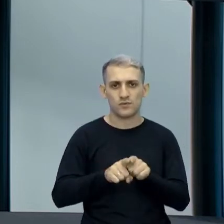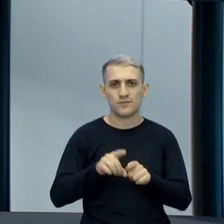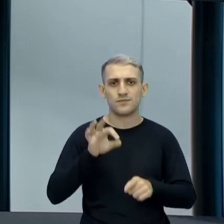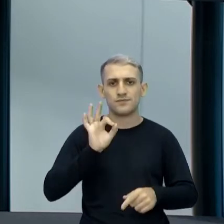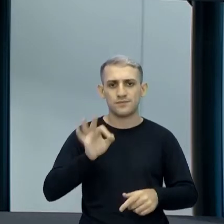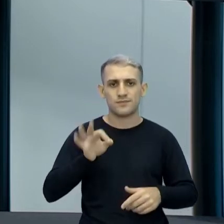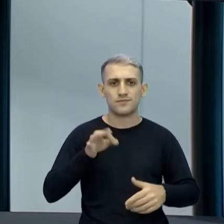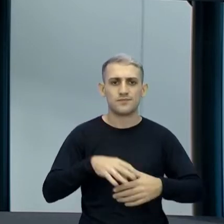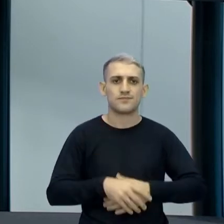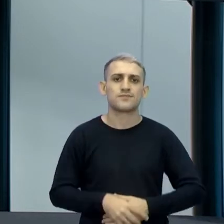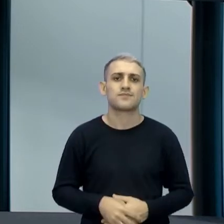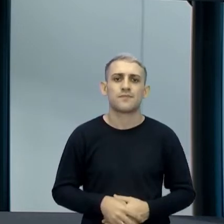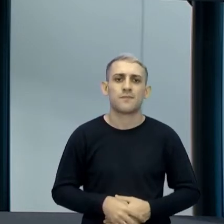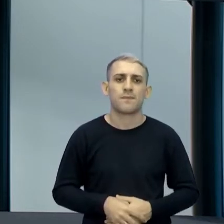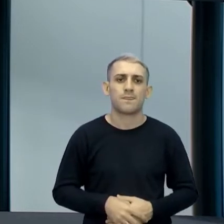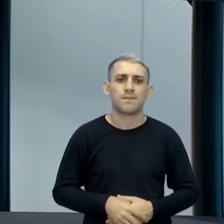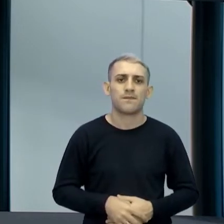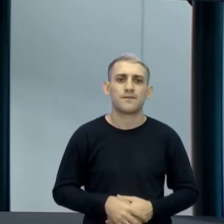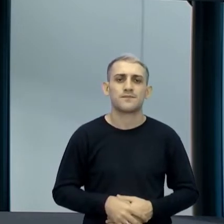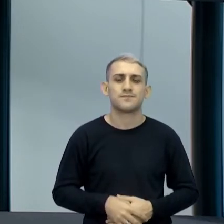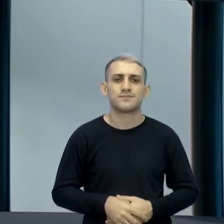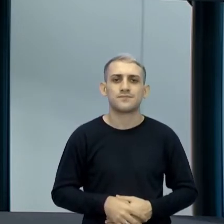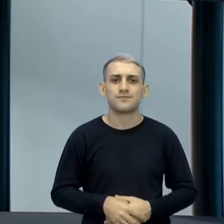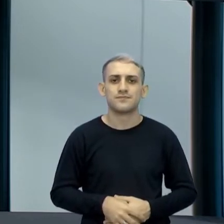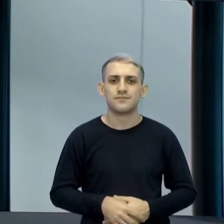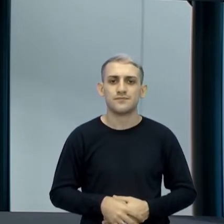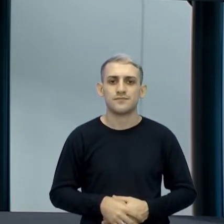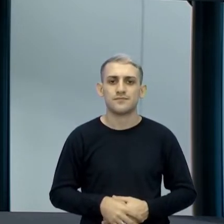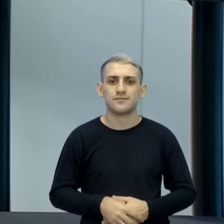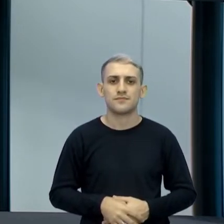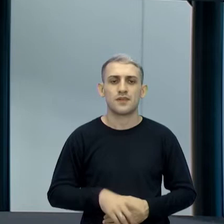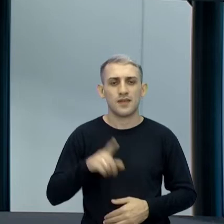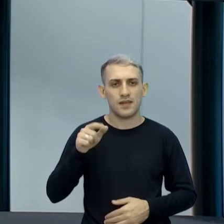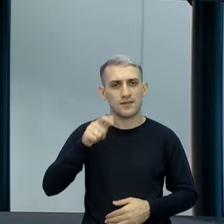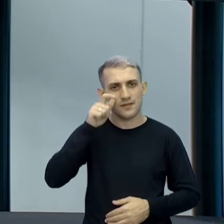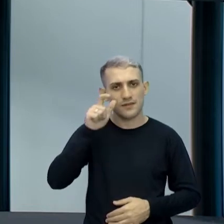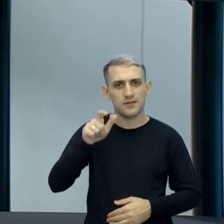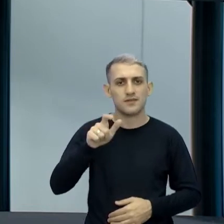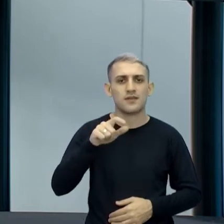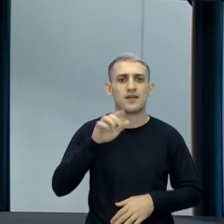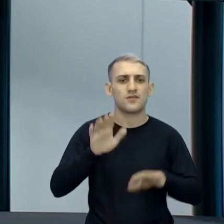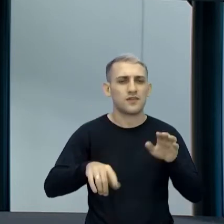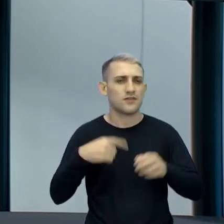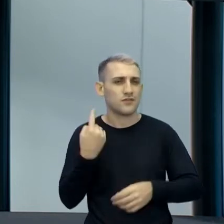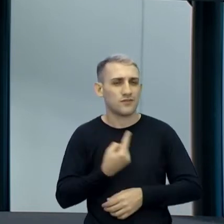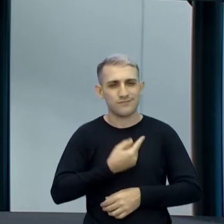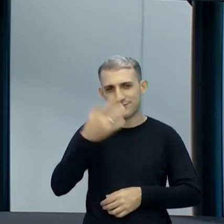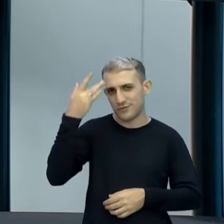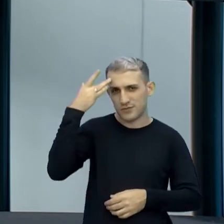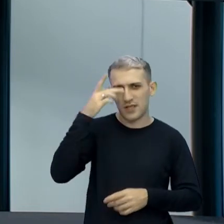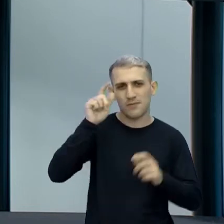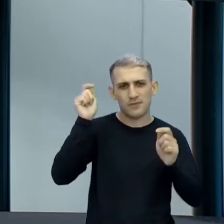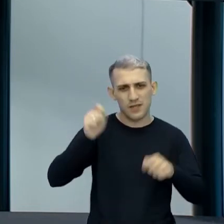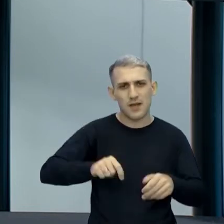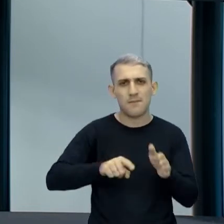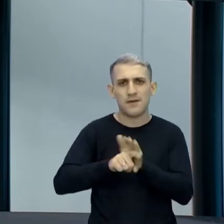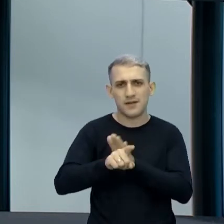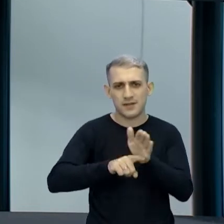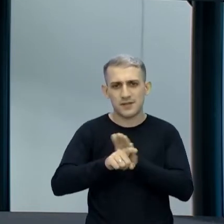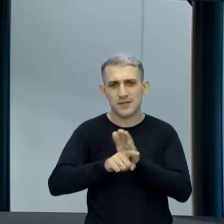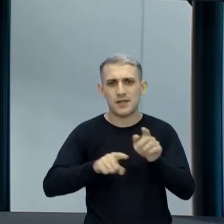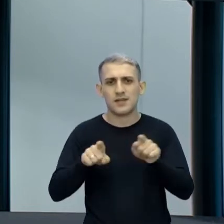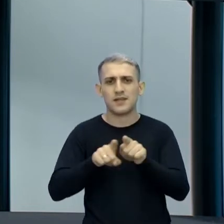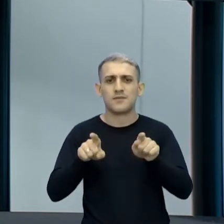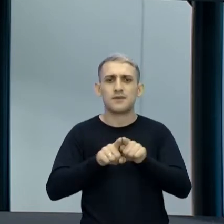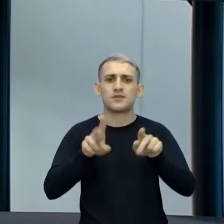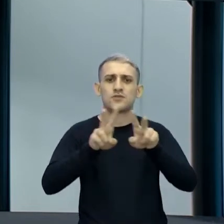rendimento, né? E pode competir, tá certo? Então isso é interessante aí, caso você não saiba. Você pode pesquisar mais e